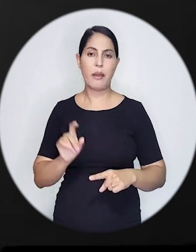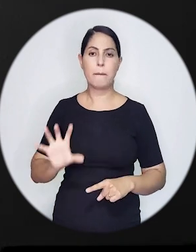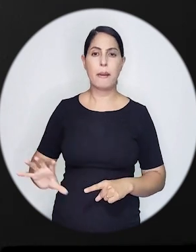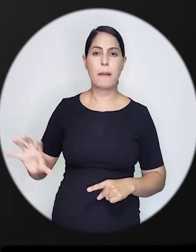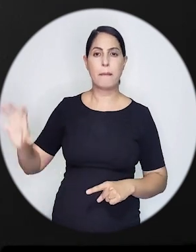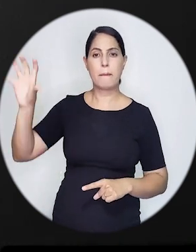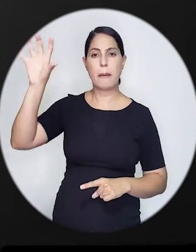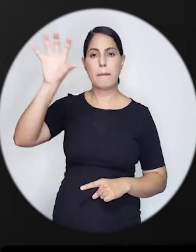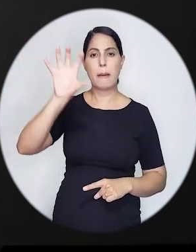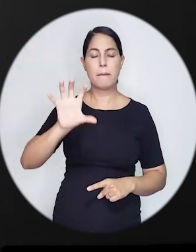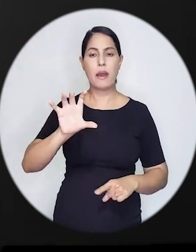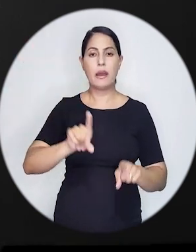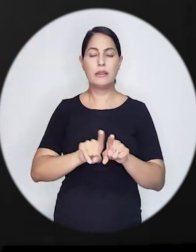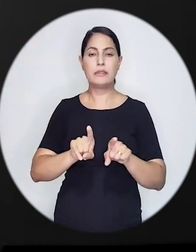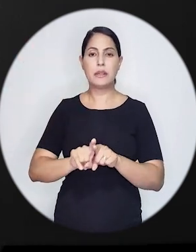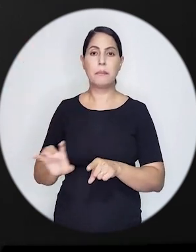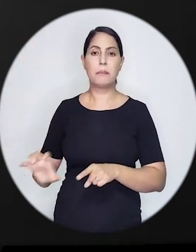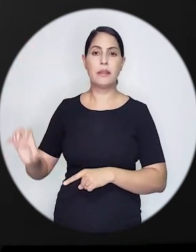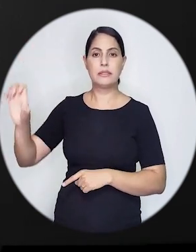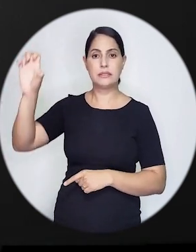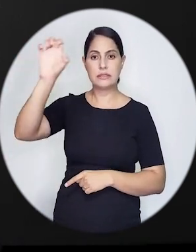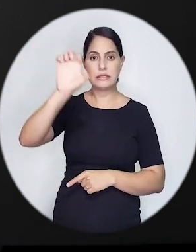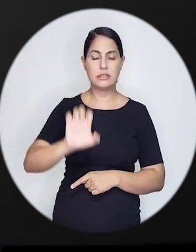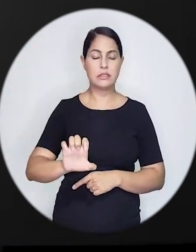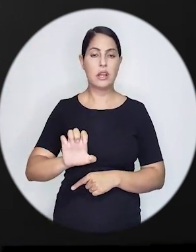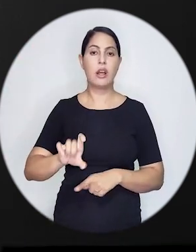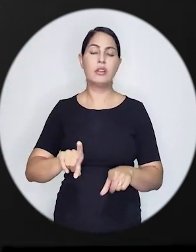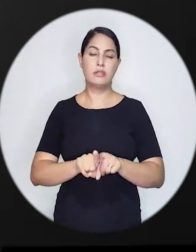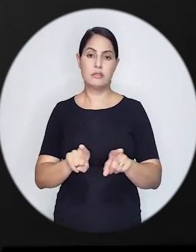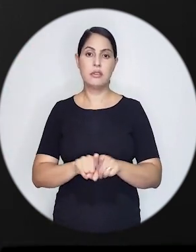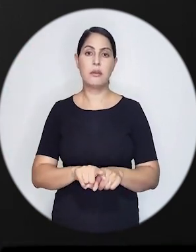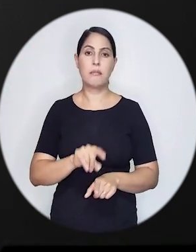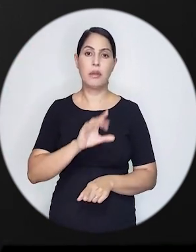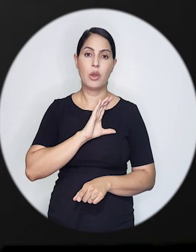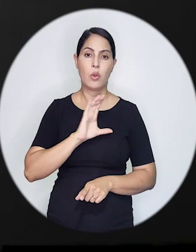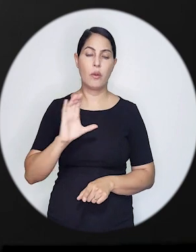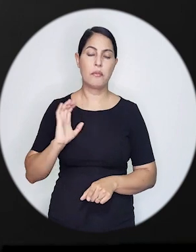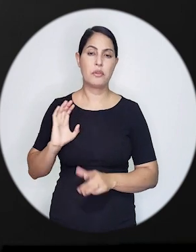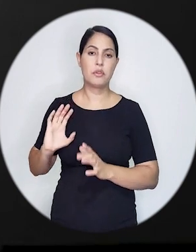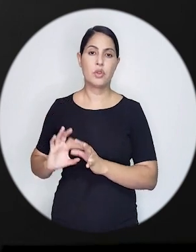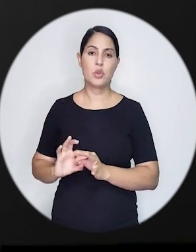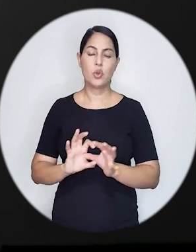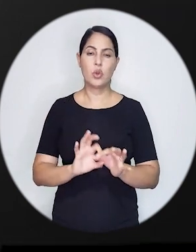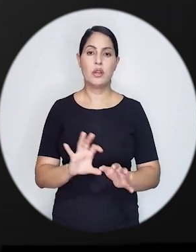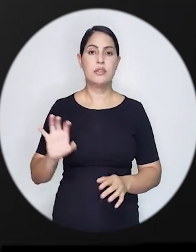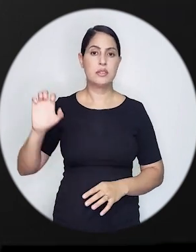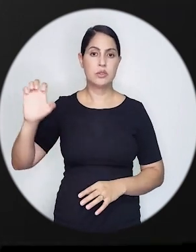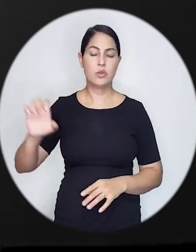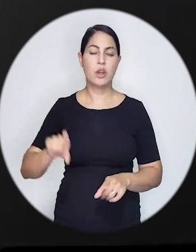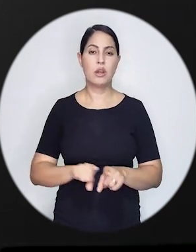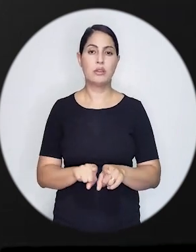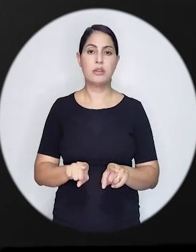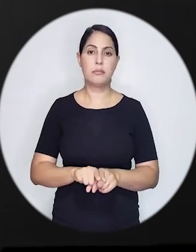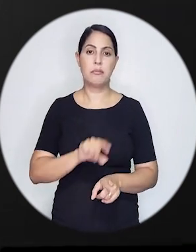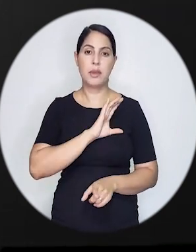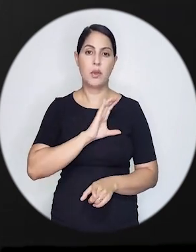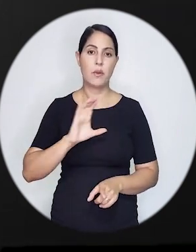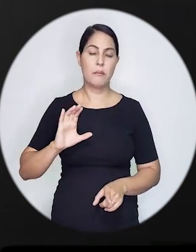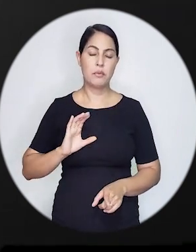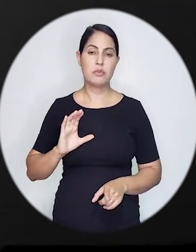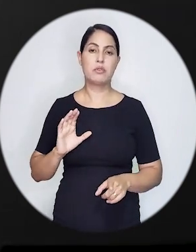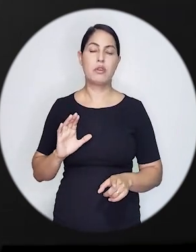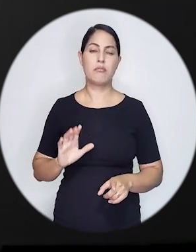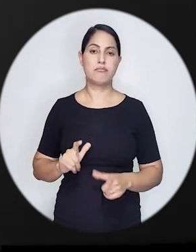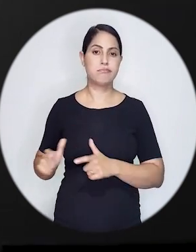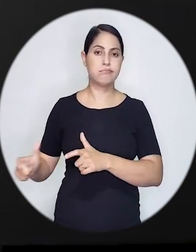eles demonstram por região e por estado também. Então, permitem os acompanhamentos pelas comissões estaduais,